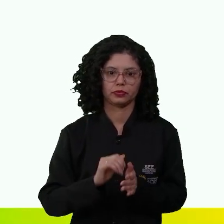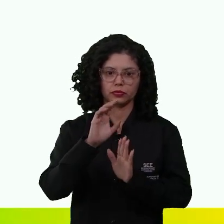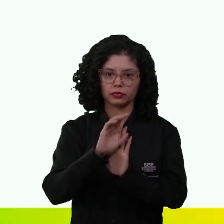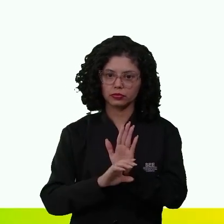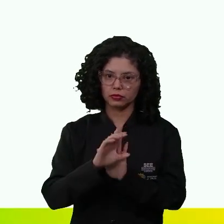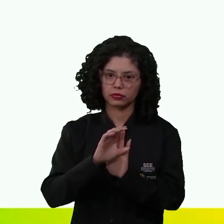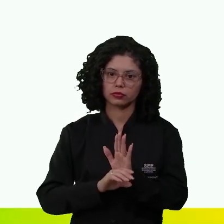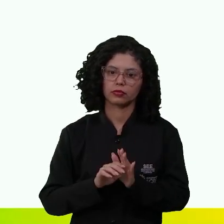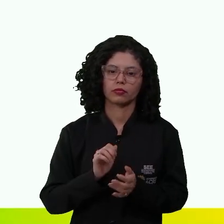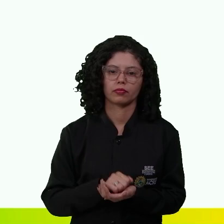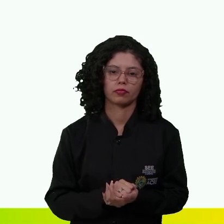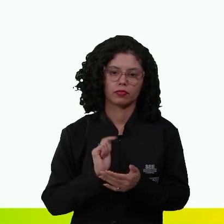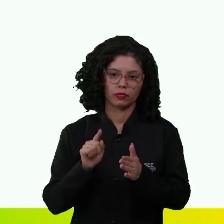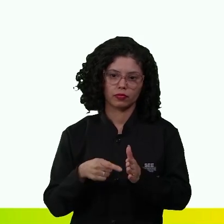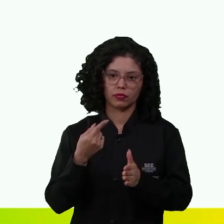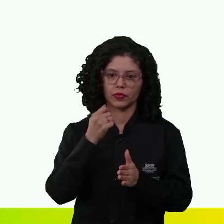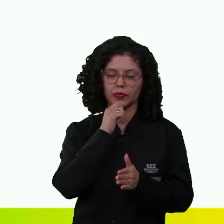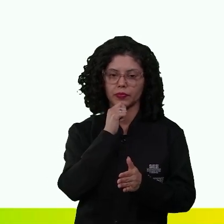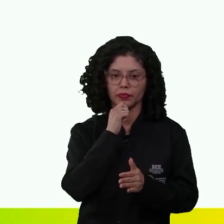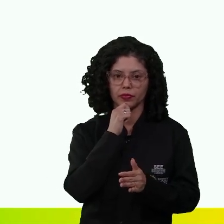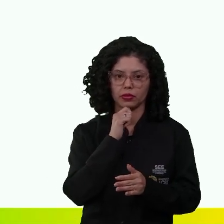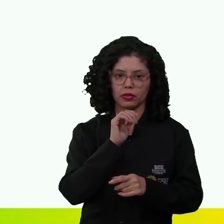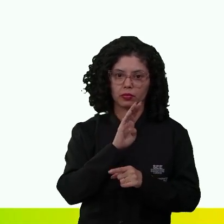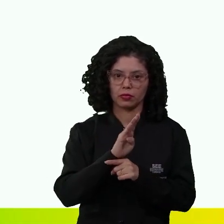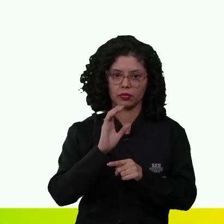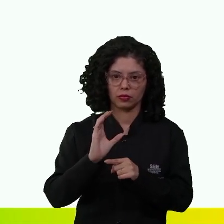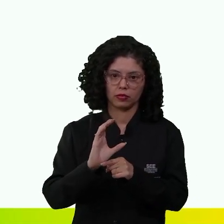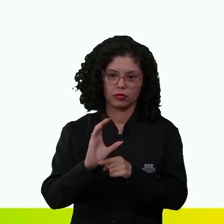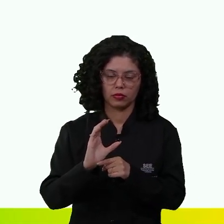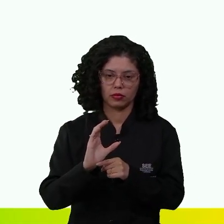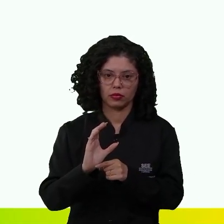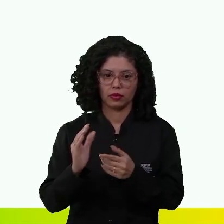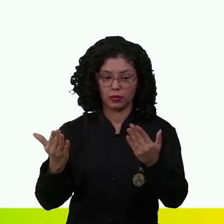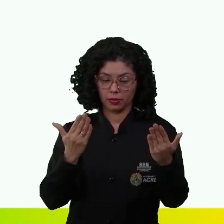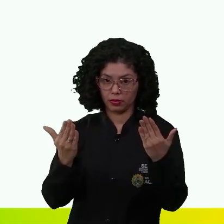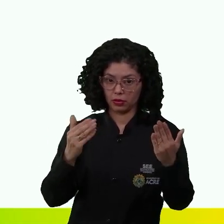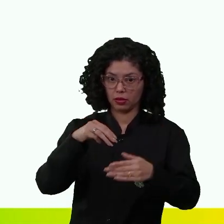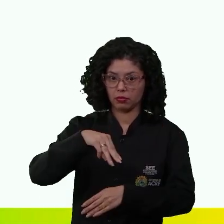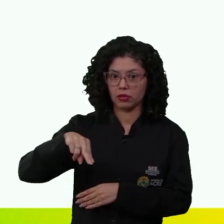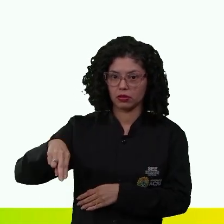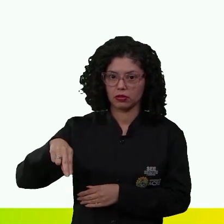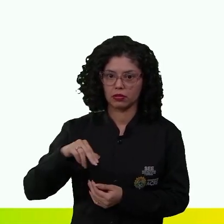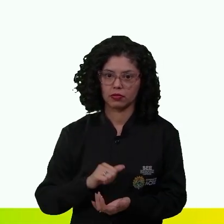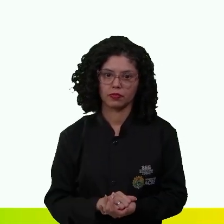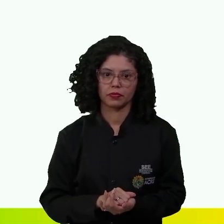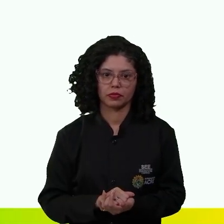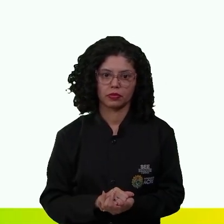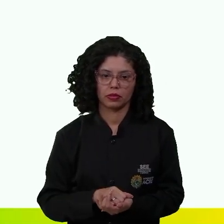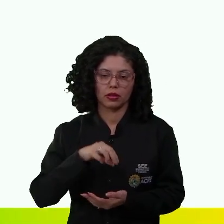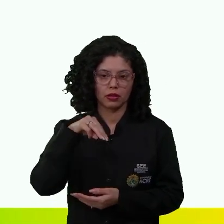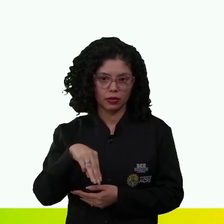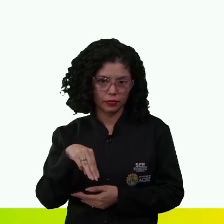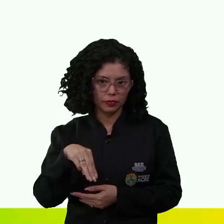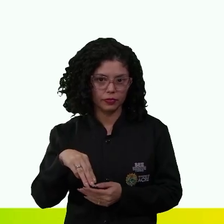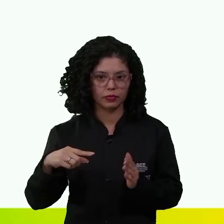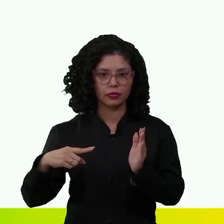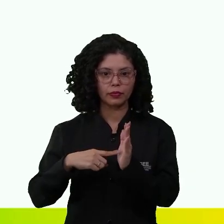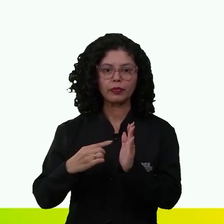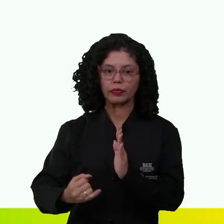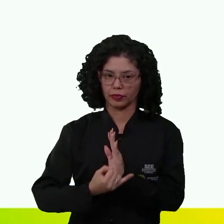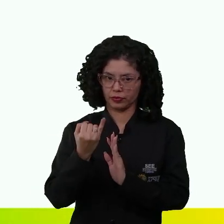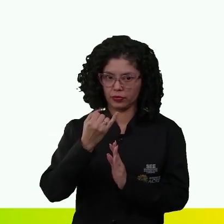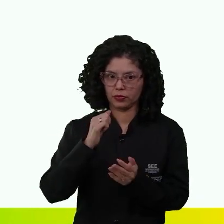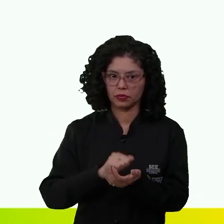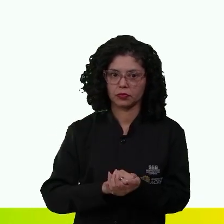definição. Primeiro, BC tem que ser paralela a MN e M tem que ser ponto médio de